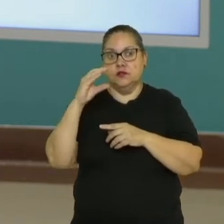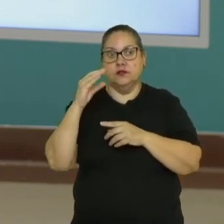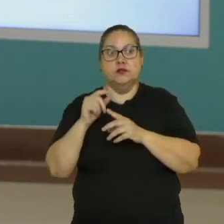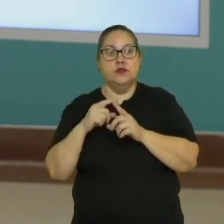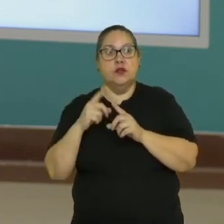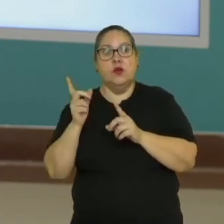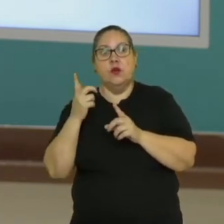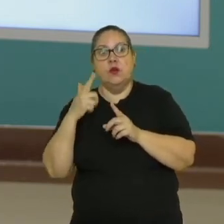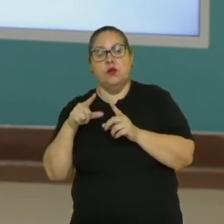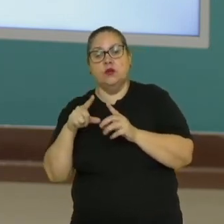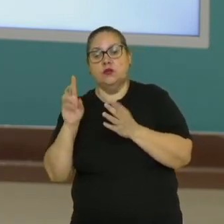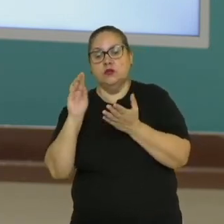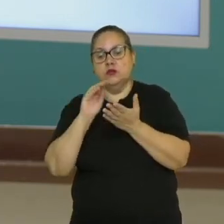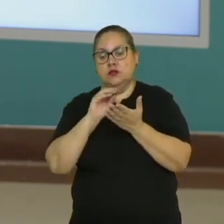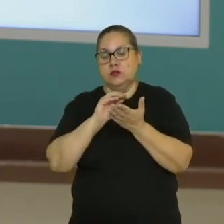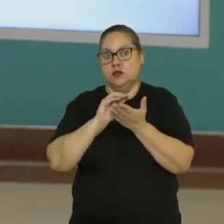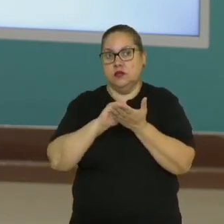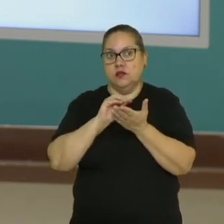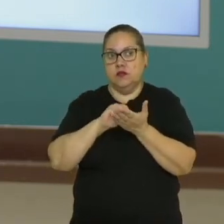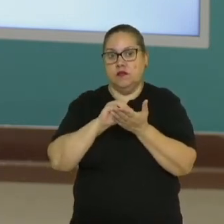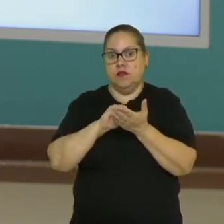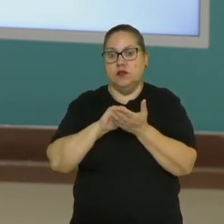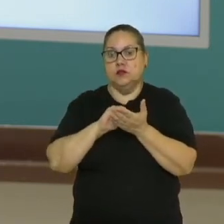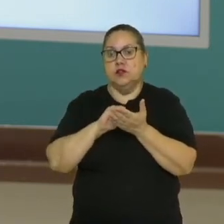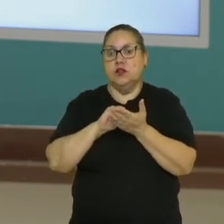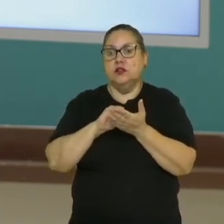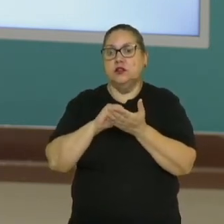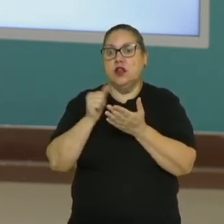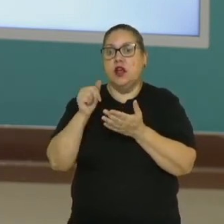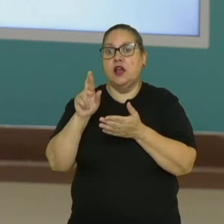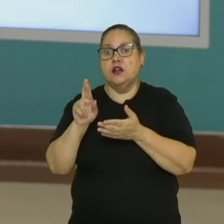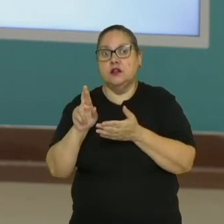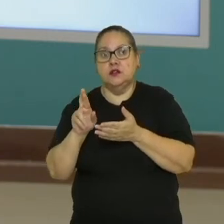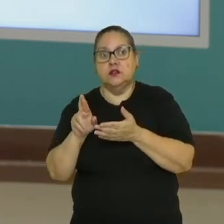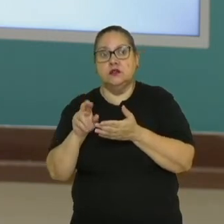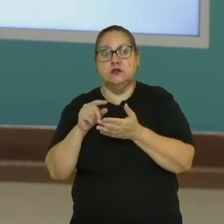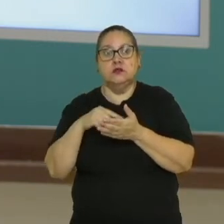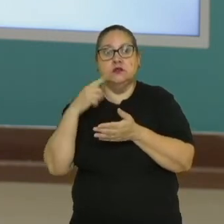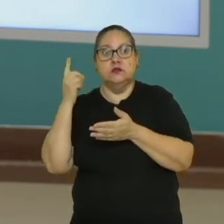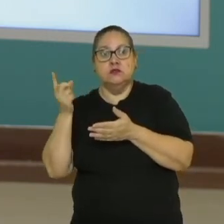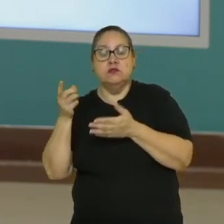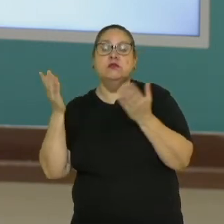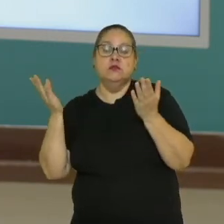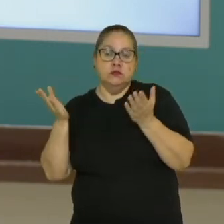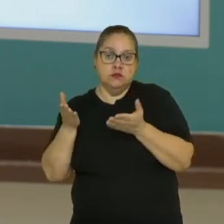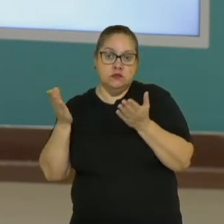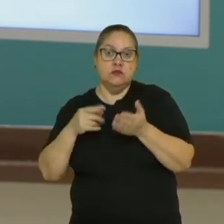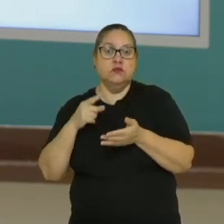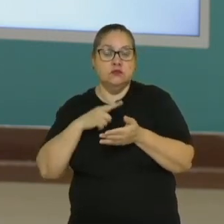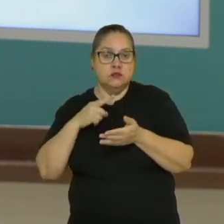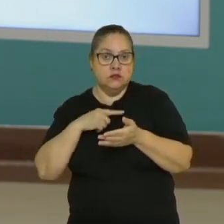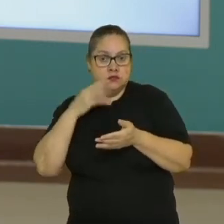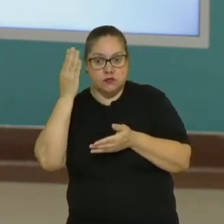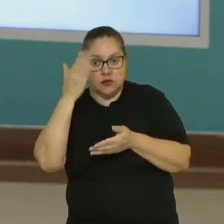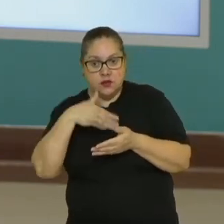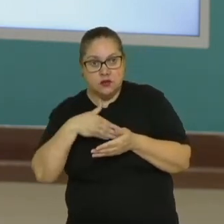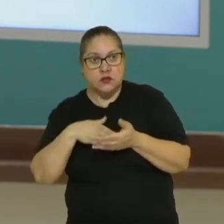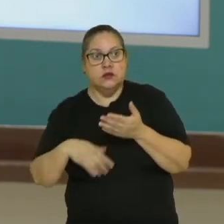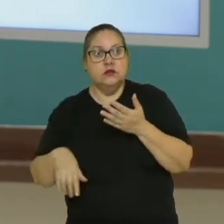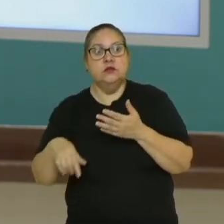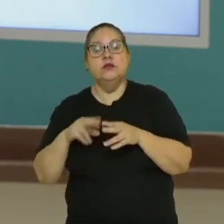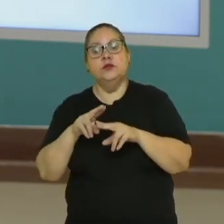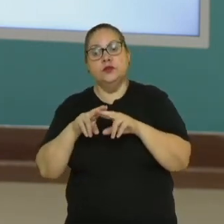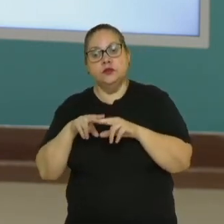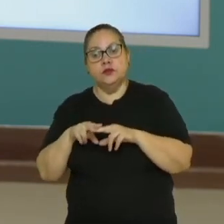Uma outra característica da Terra primitiva era a ausência de oxigênio. Já na atualidade, esse oxigênio é presente, por